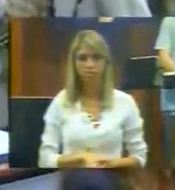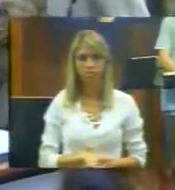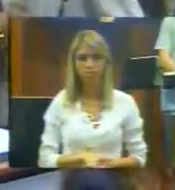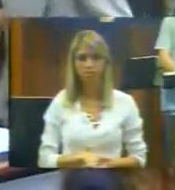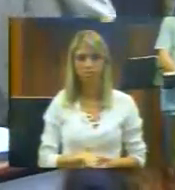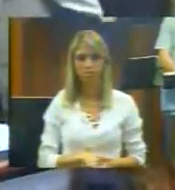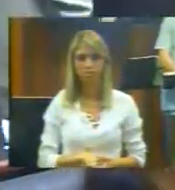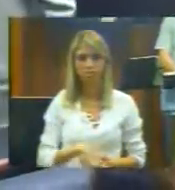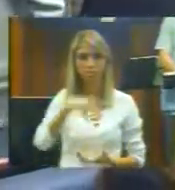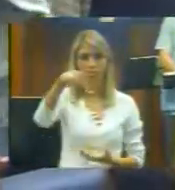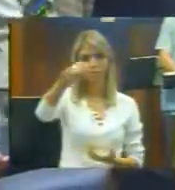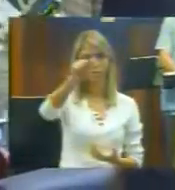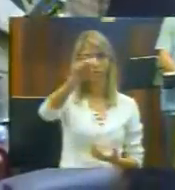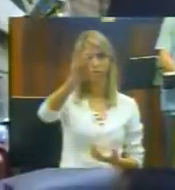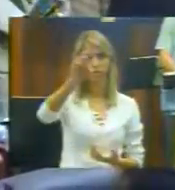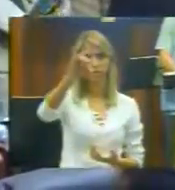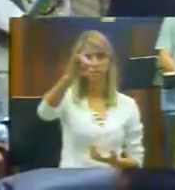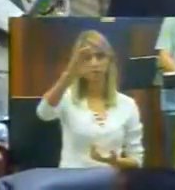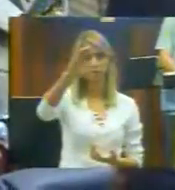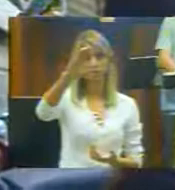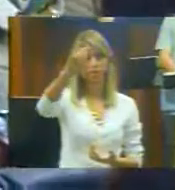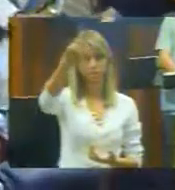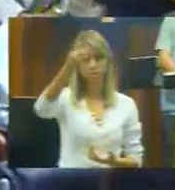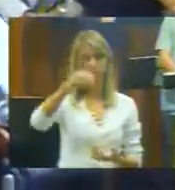Senhor Patrick da Silva Alpente, por favor, tomar seu assento.